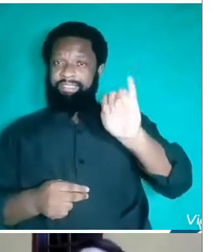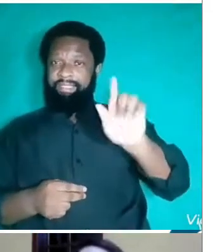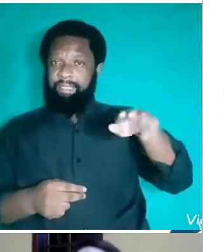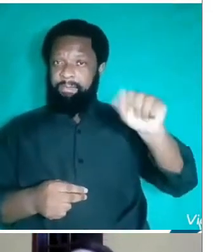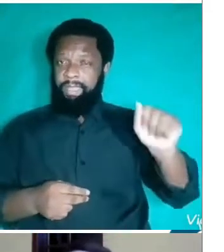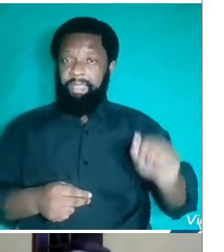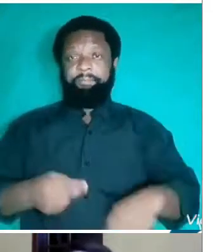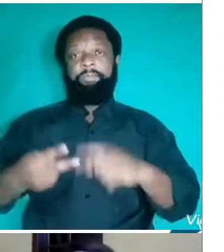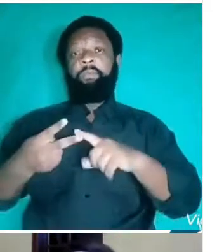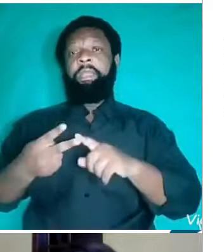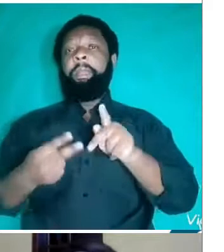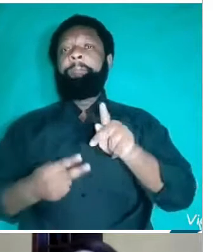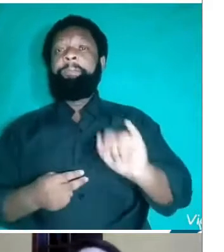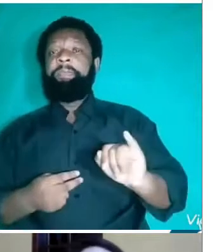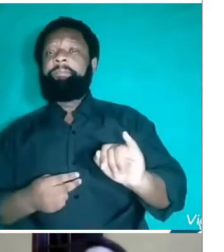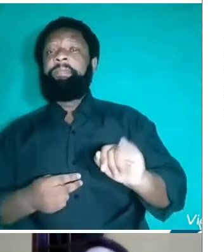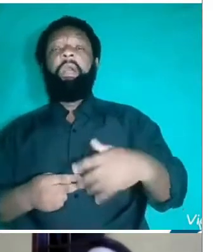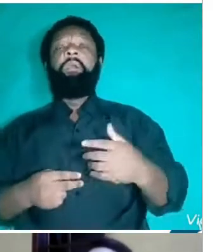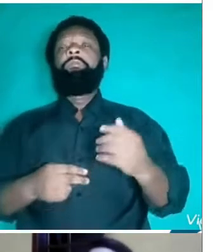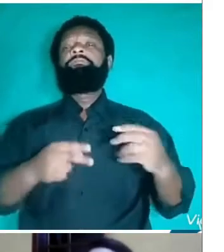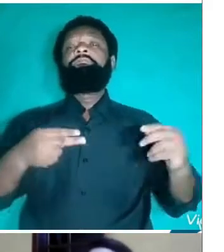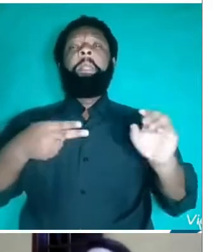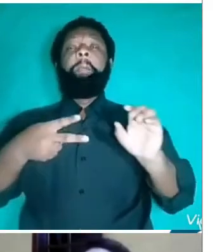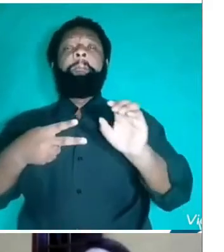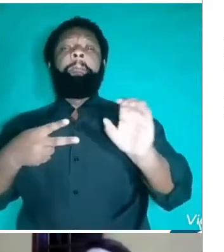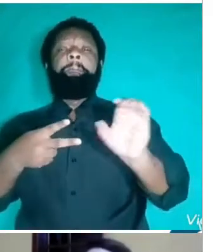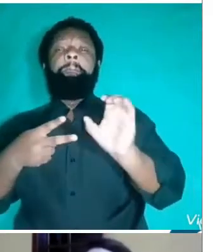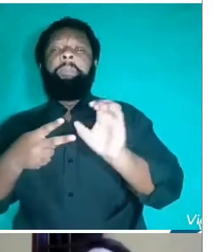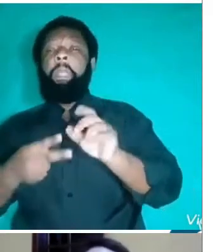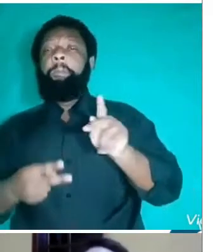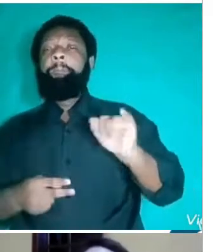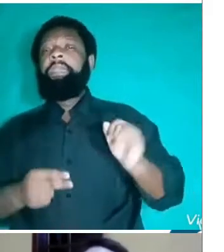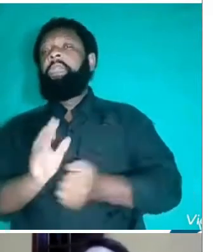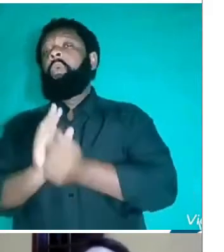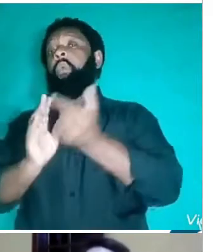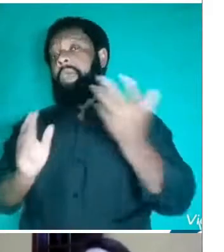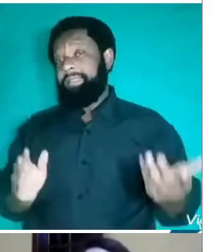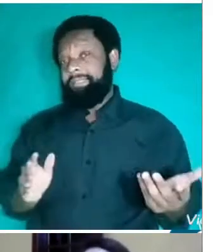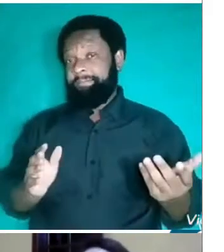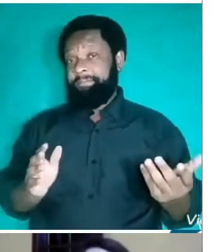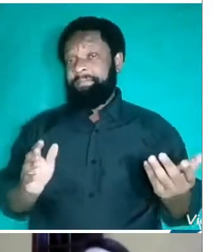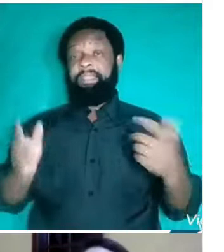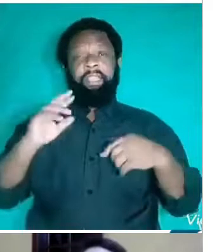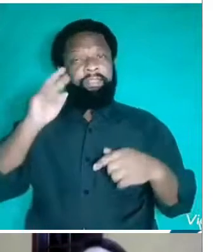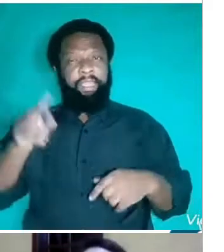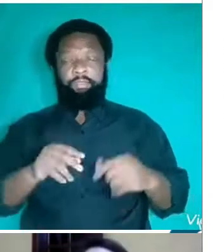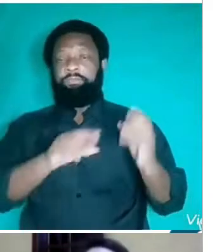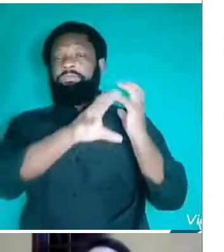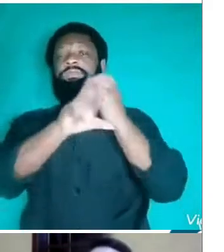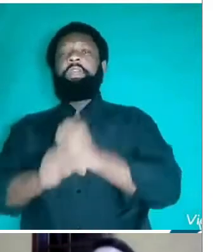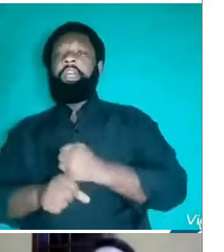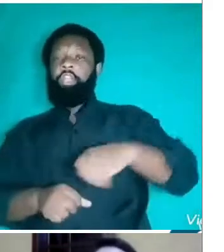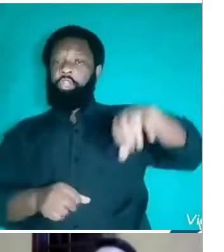sigma e uma ligação do tipo pi. Então, quantas ligações pi nós vamos ter aqui? Em cada dupla, a gente tem uma pi. Então, a gente